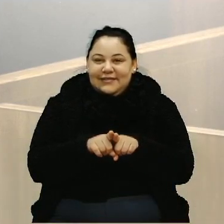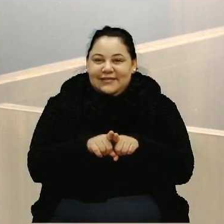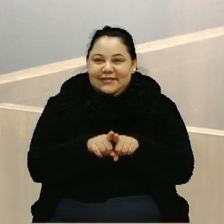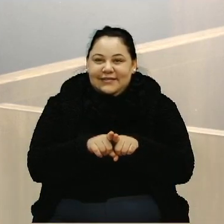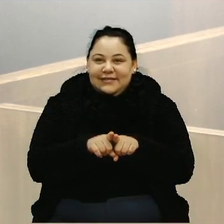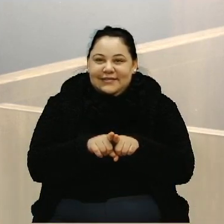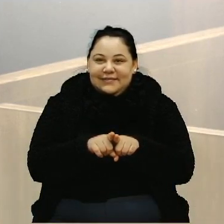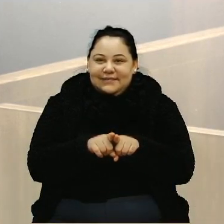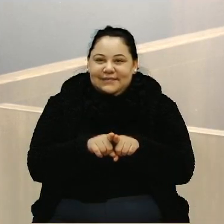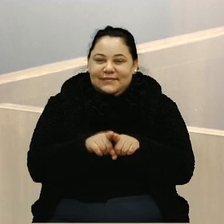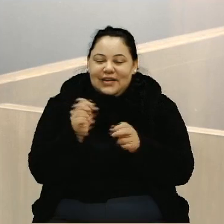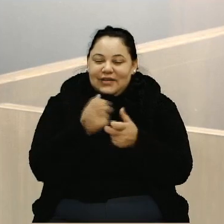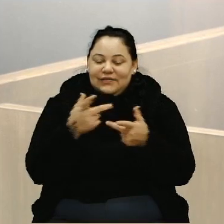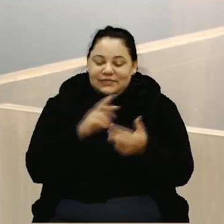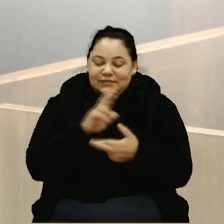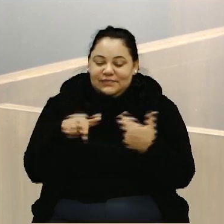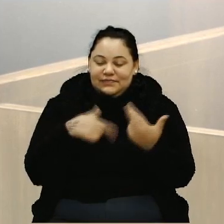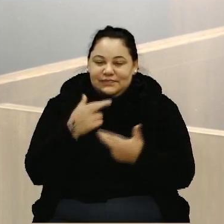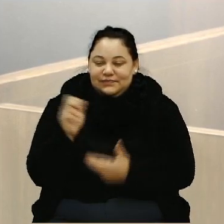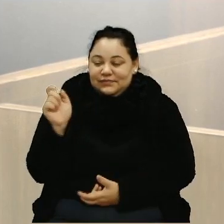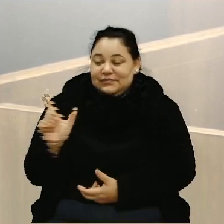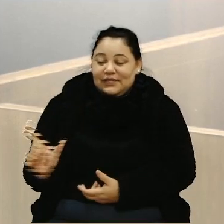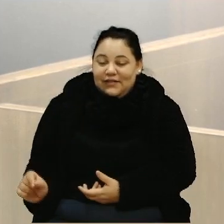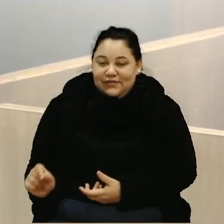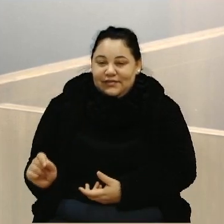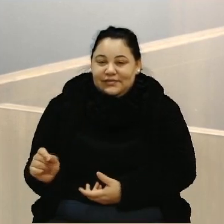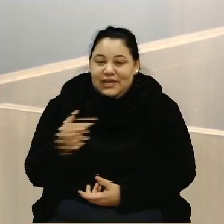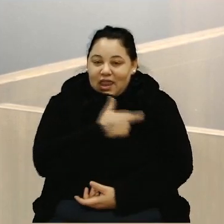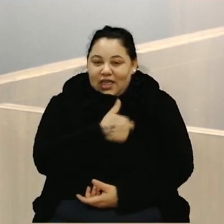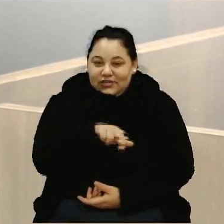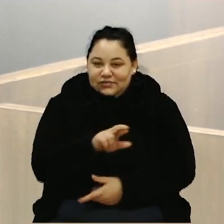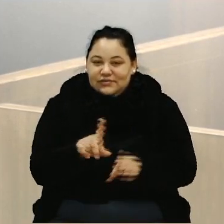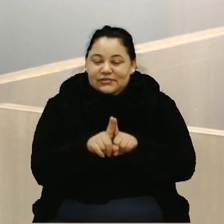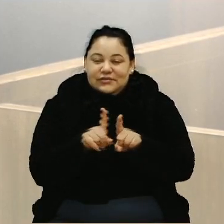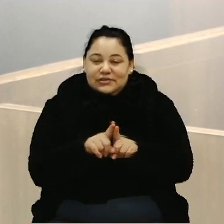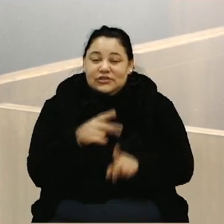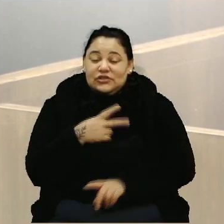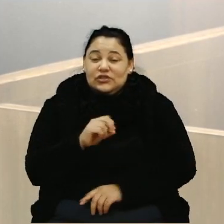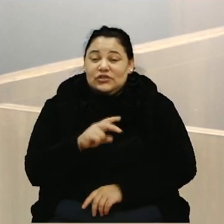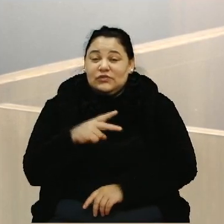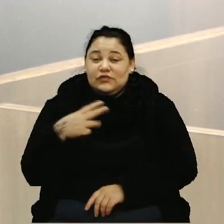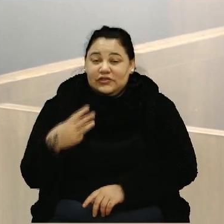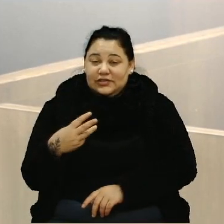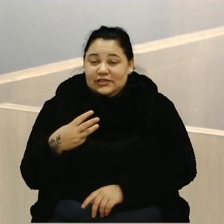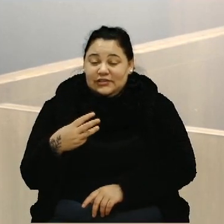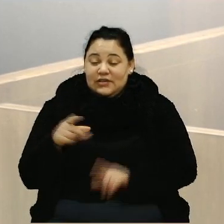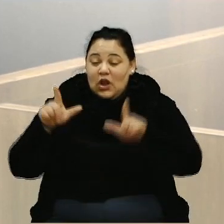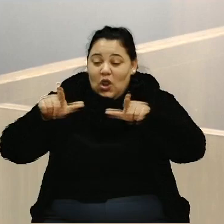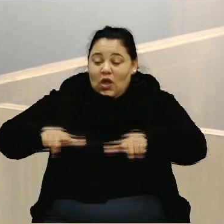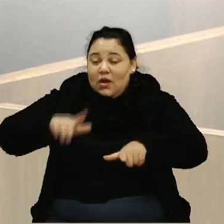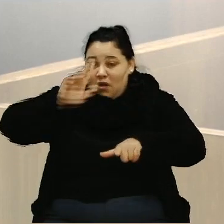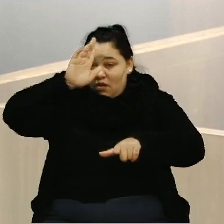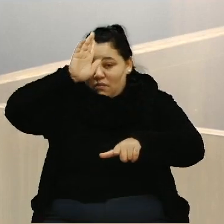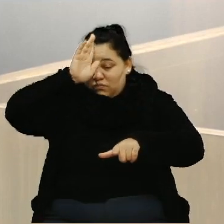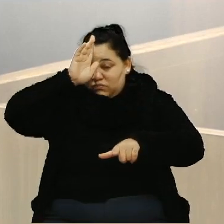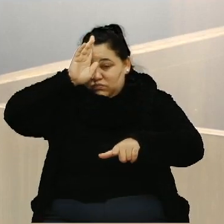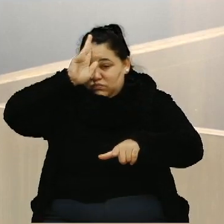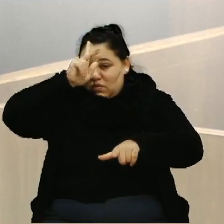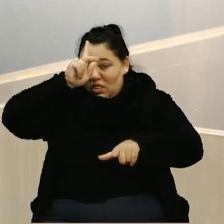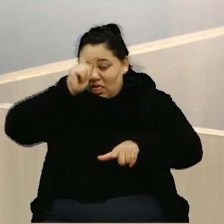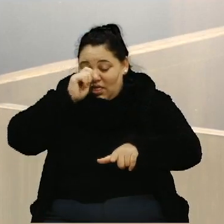ave, símbolo da ceia natalina. Em 2023, a Granja Nossa Senhora Aparecida passou por uma